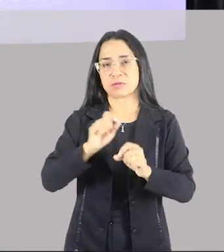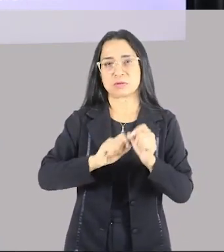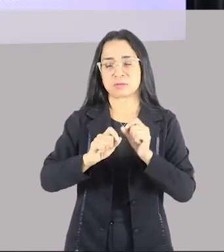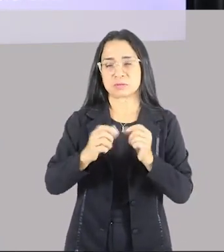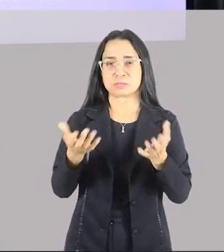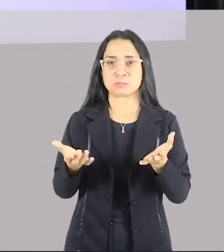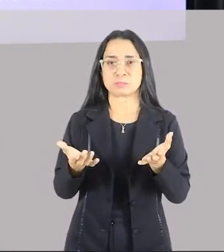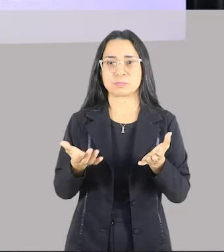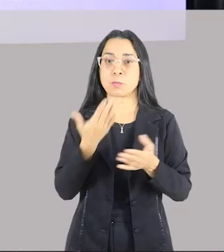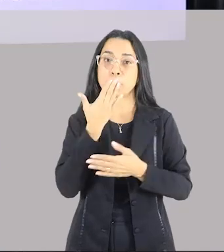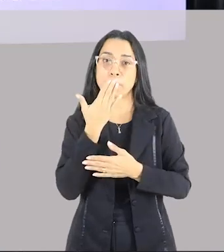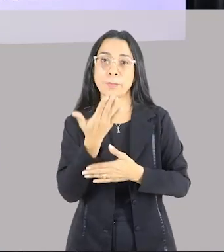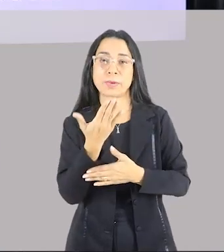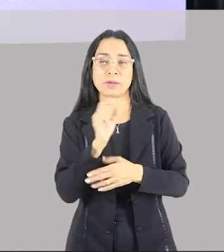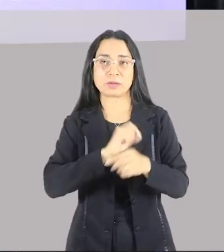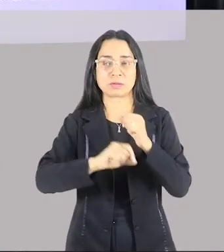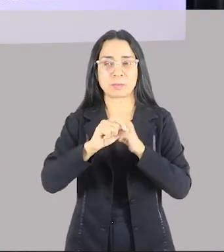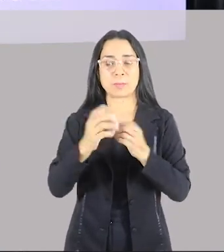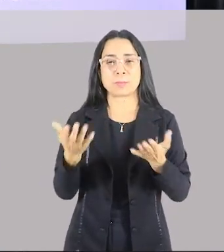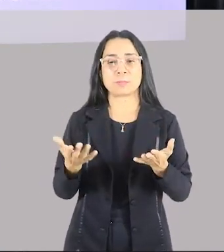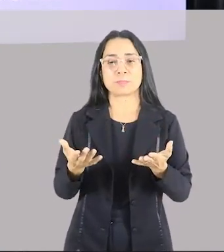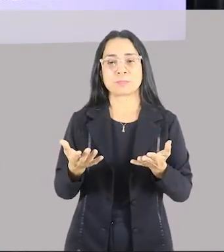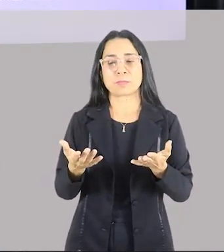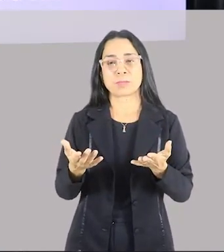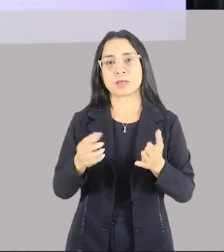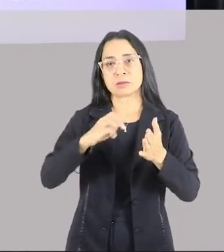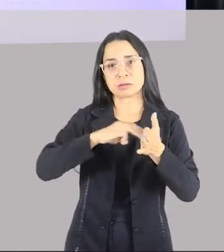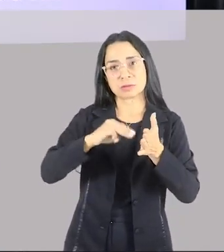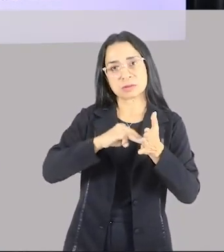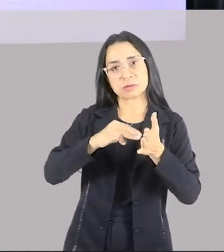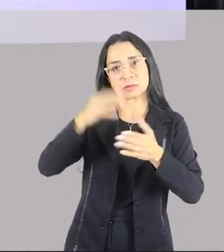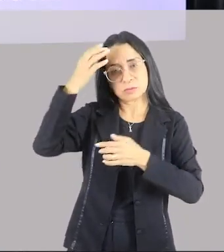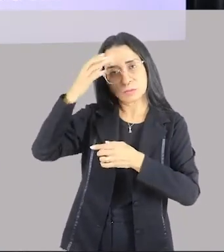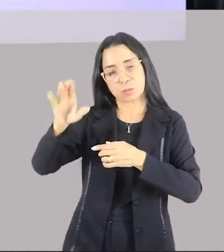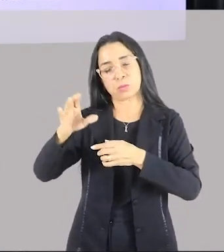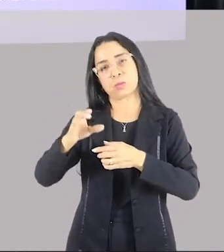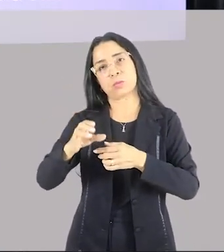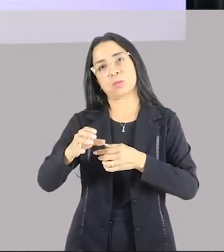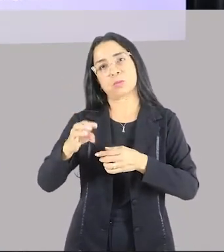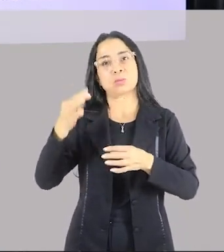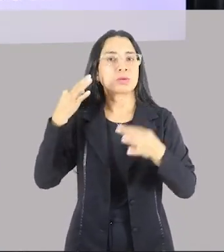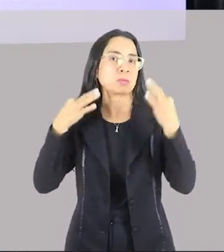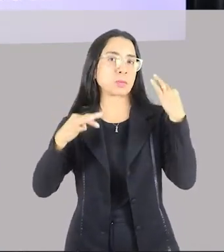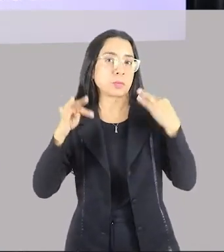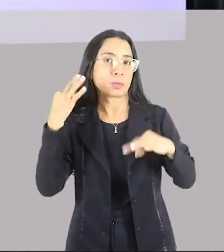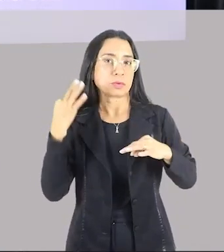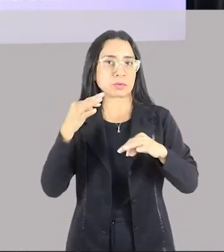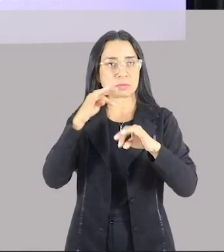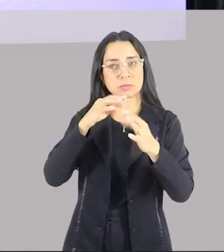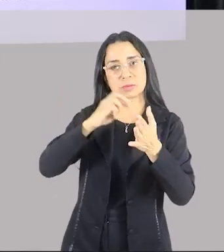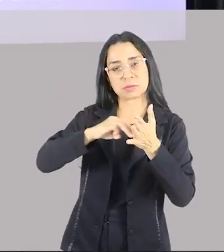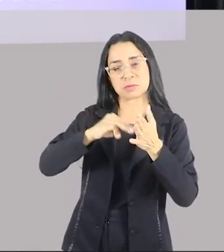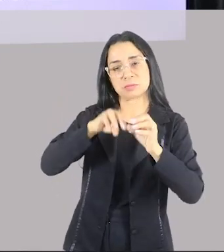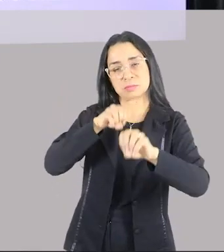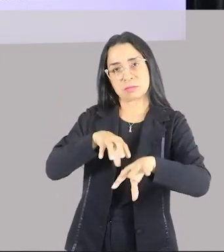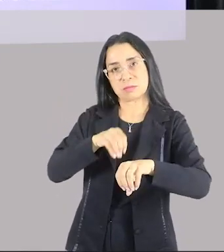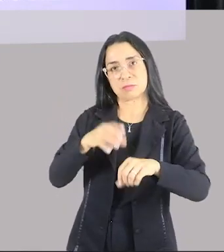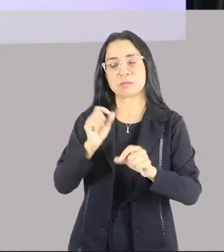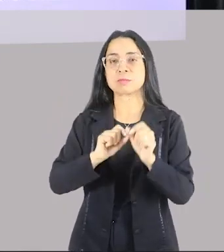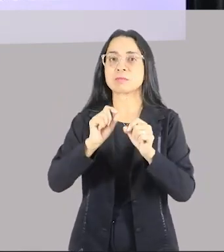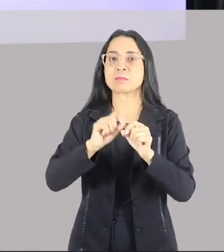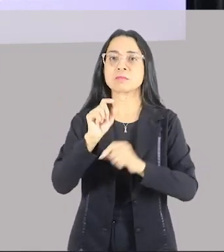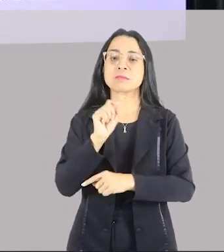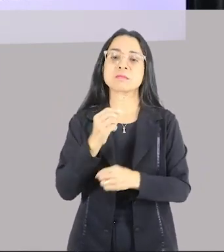uma licença da Secretaria de Cultura, da Secretaria de Turismo, da Secretaria de Educação, para atuar de